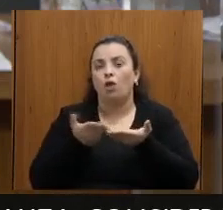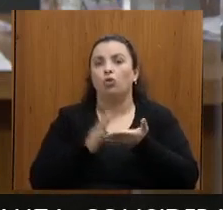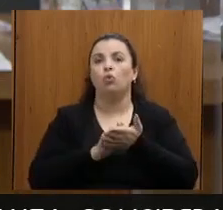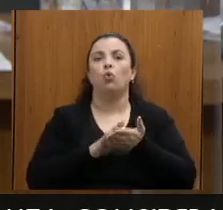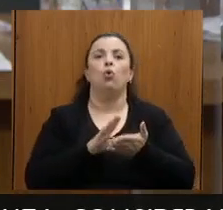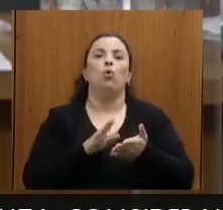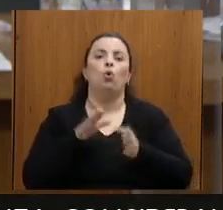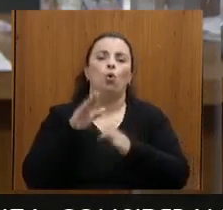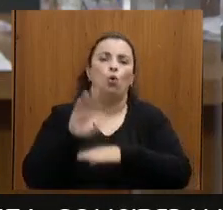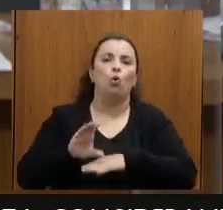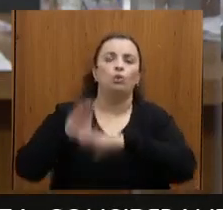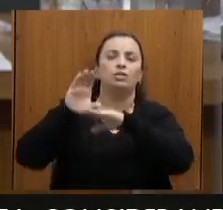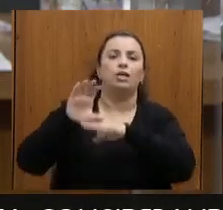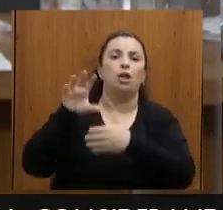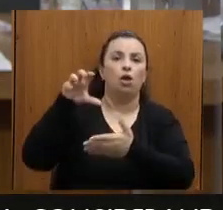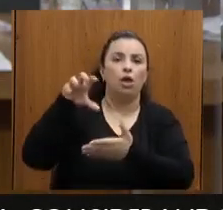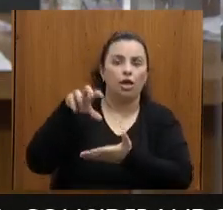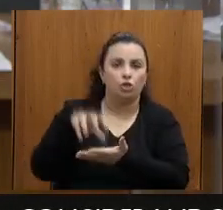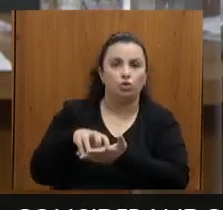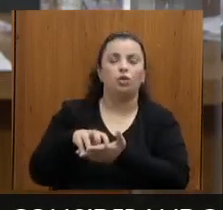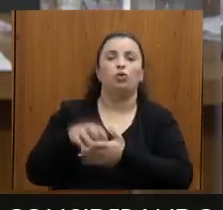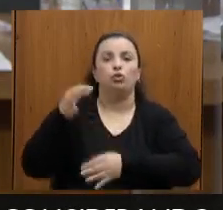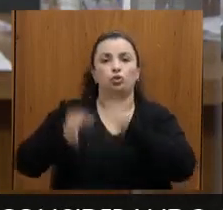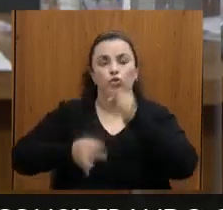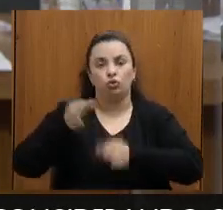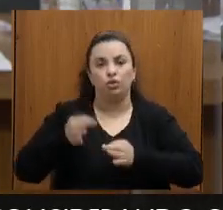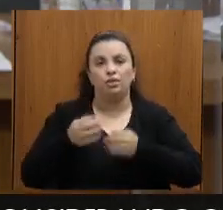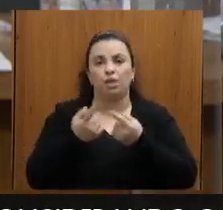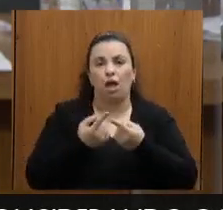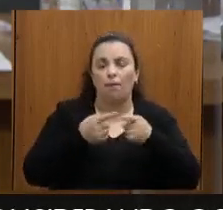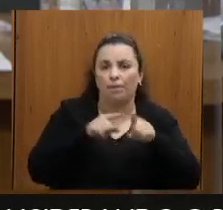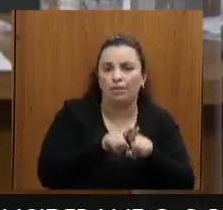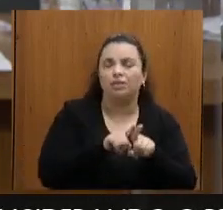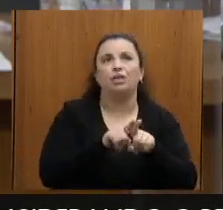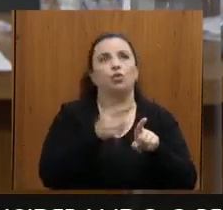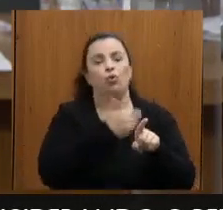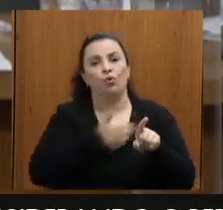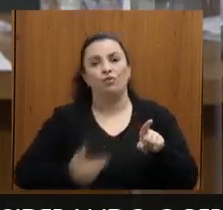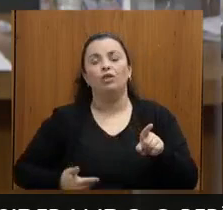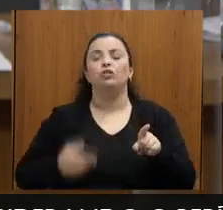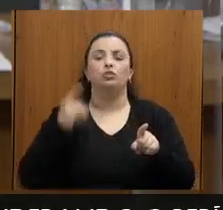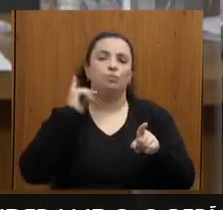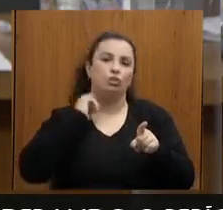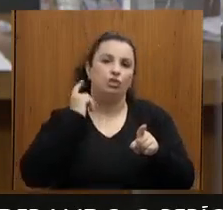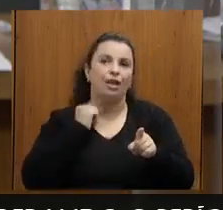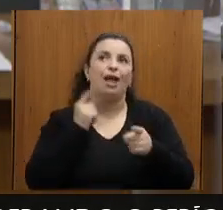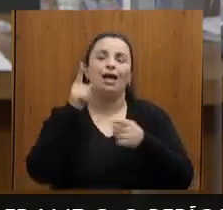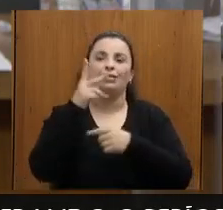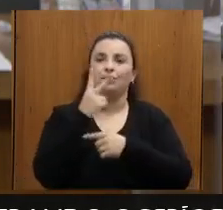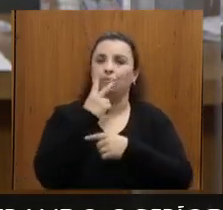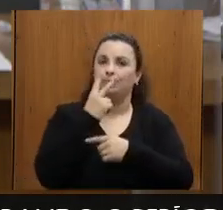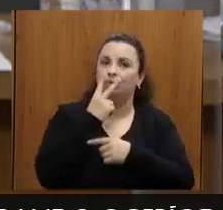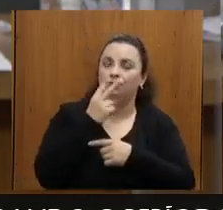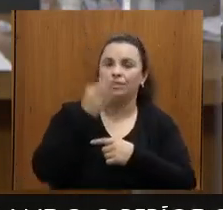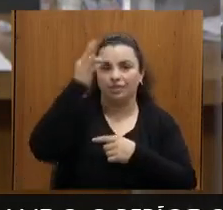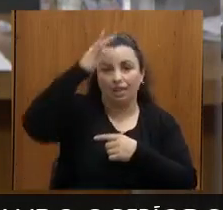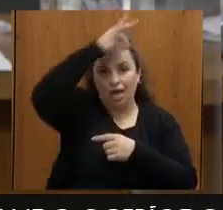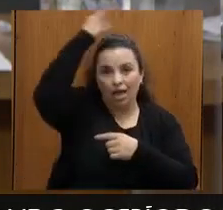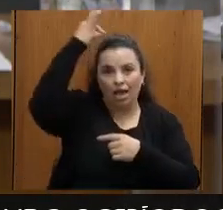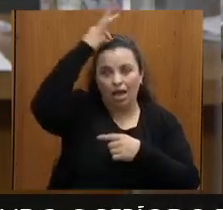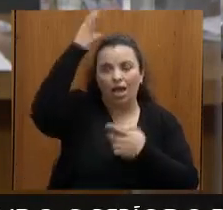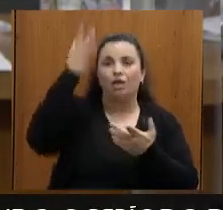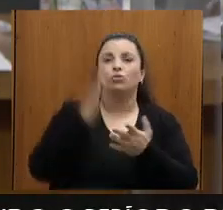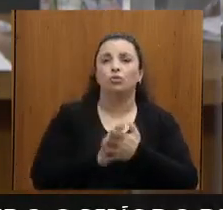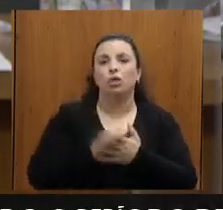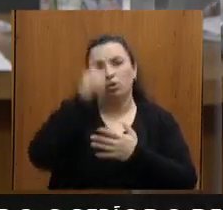a atuação conjunta dos governos de Minas Gerais, do Espírito Santo, dos municípios atingidos por meio do Fórum dos Prefeitos do Rio